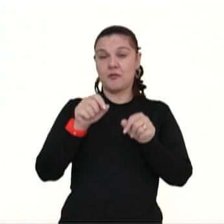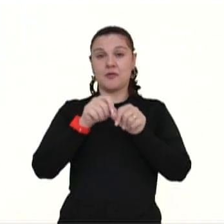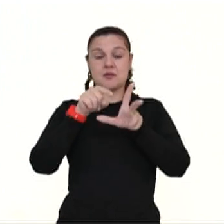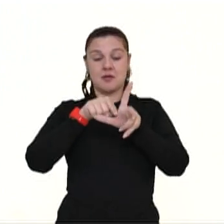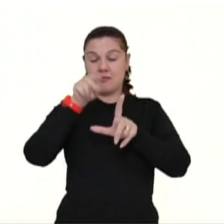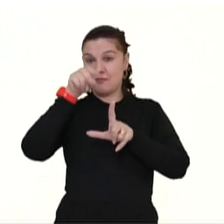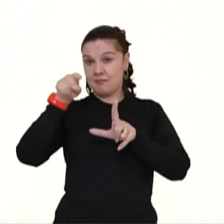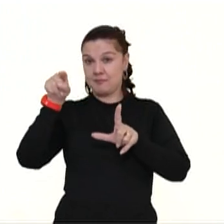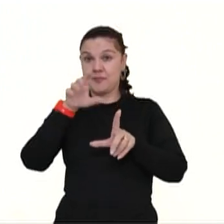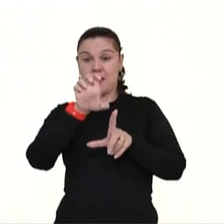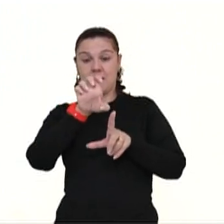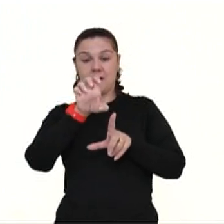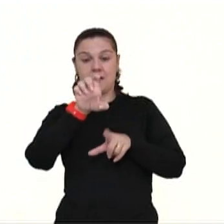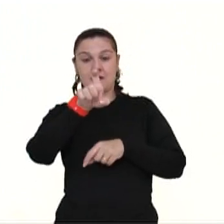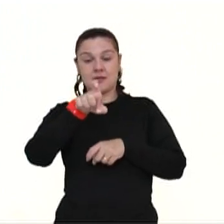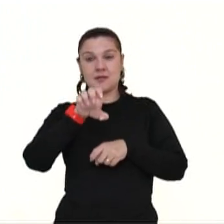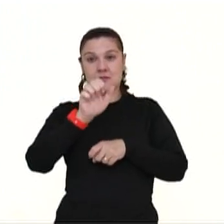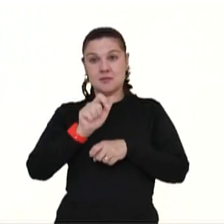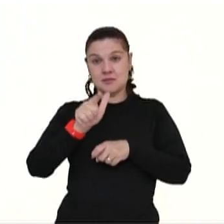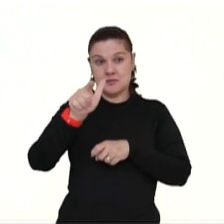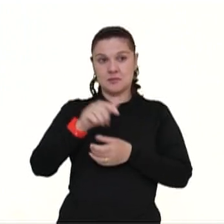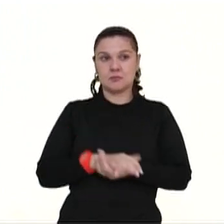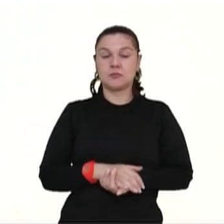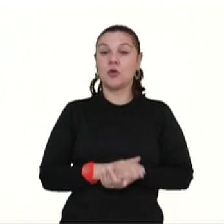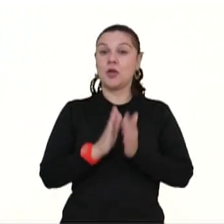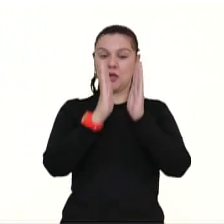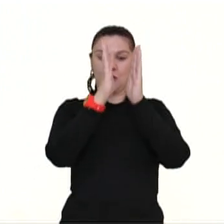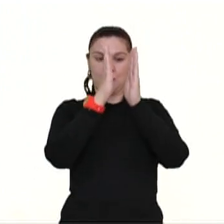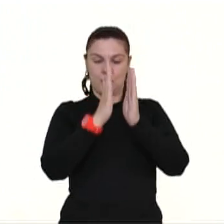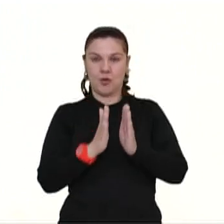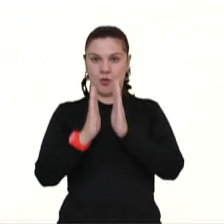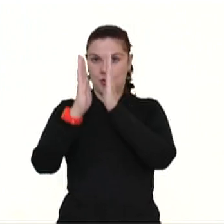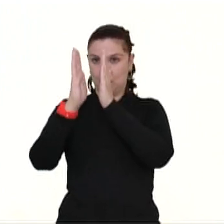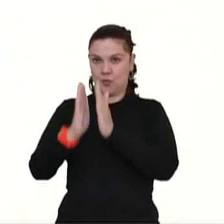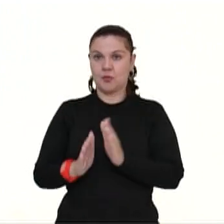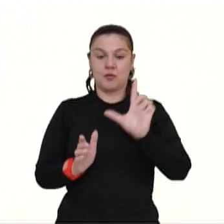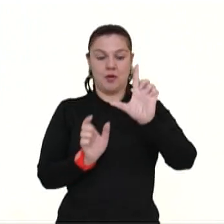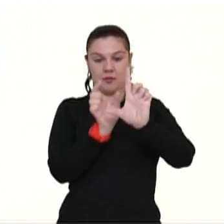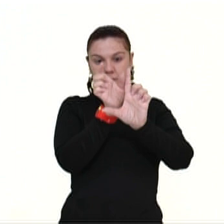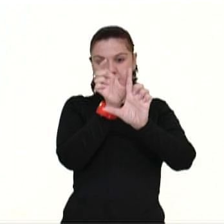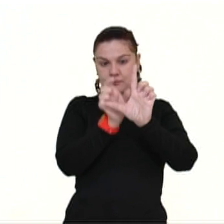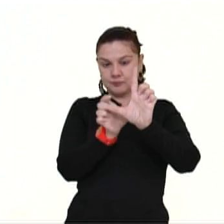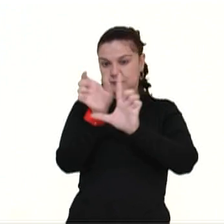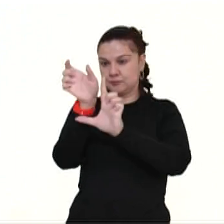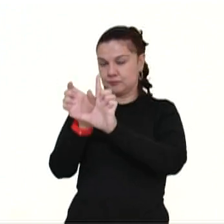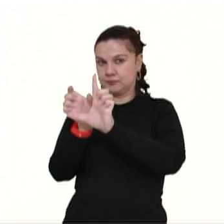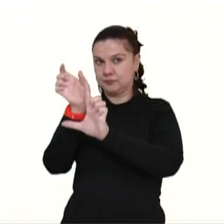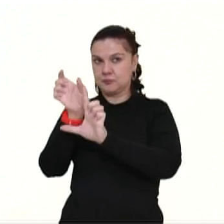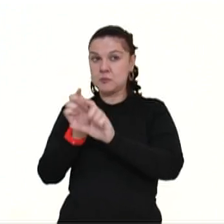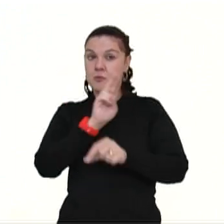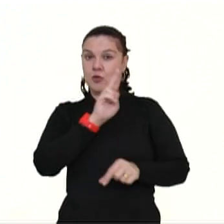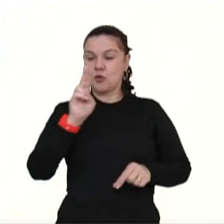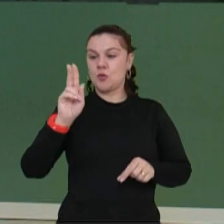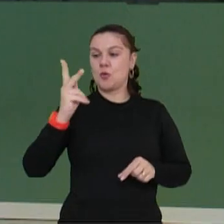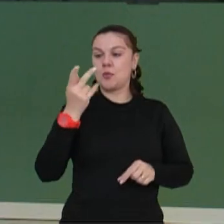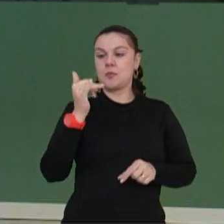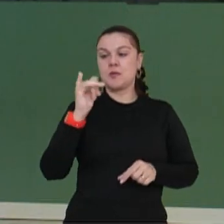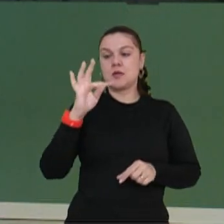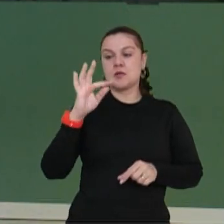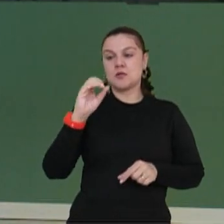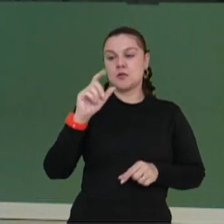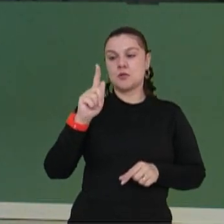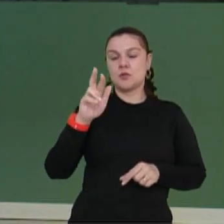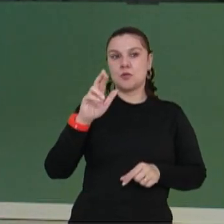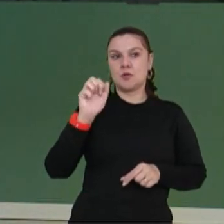porque é interessante. Então aqui, ó, eu tenho um gráfico de colunas, né? Um gráfico de barras, pode ser, né? Ou um histograma, fica mais